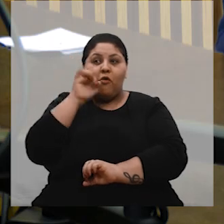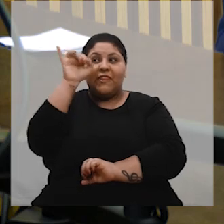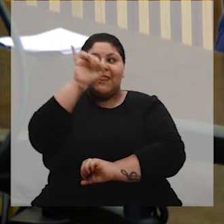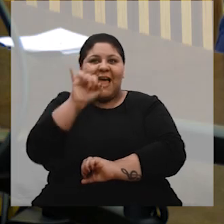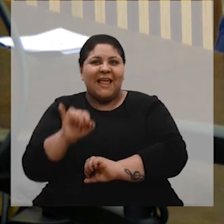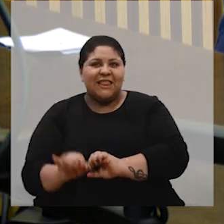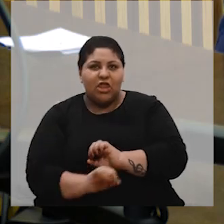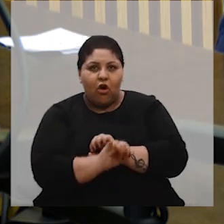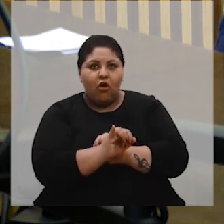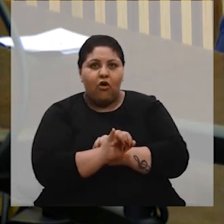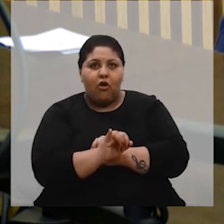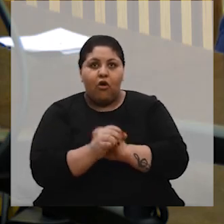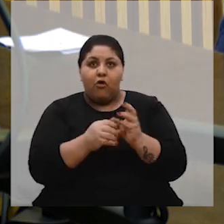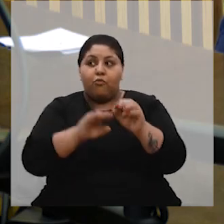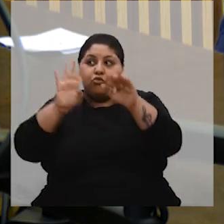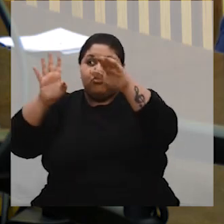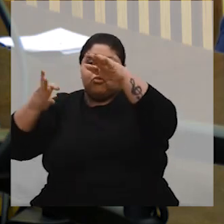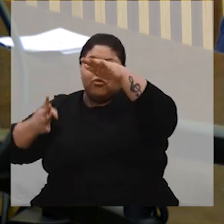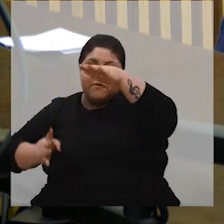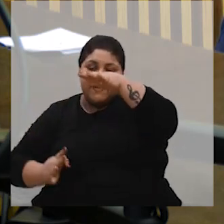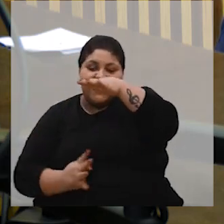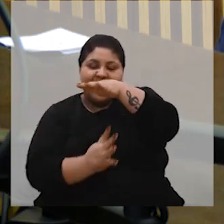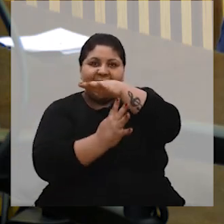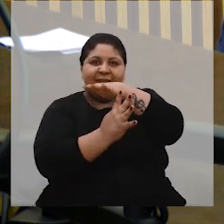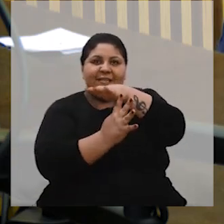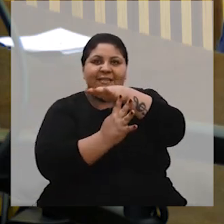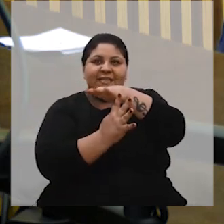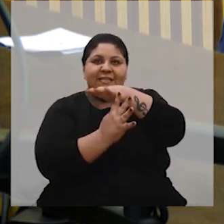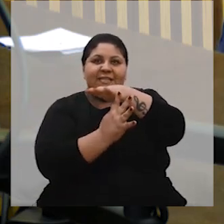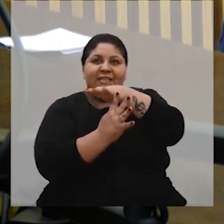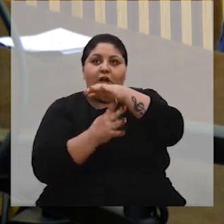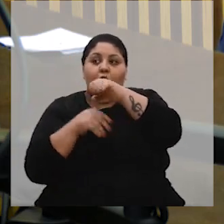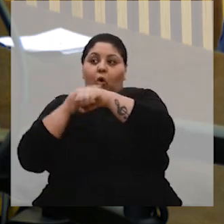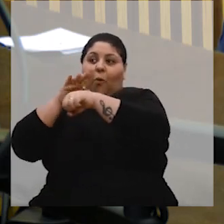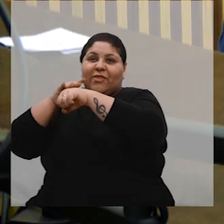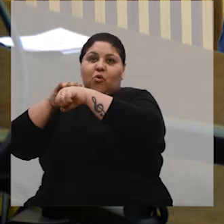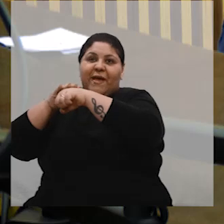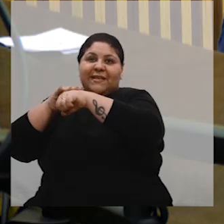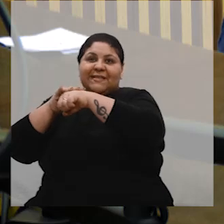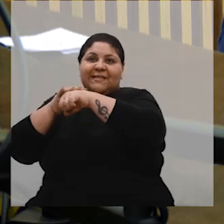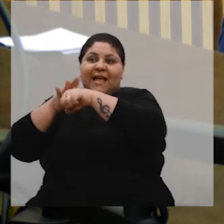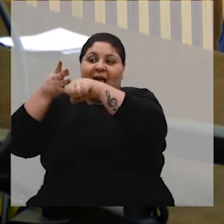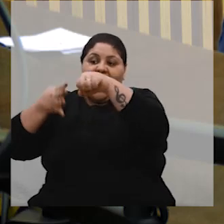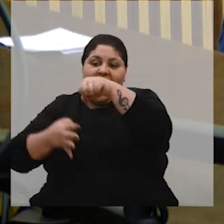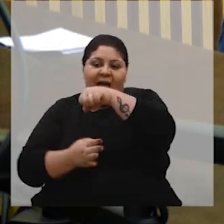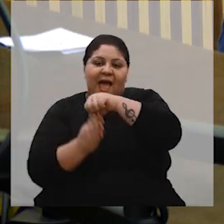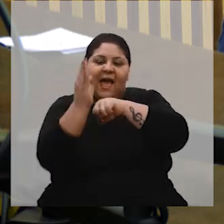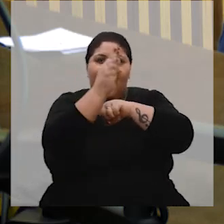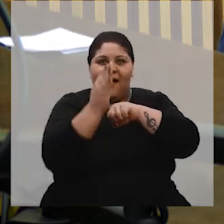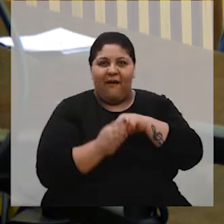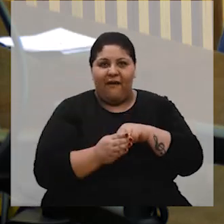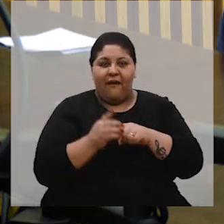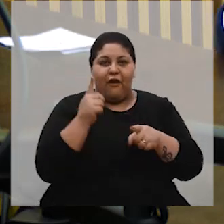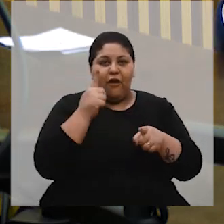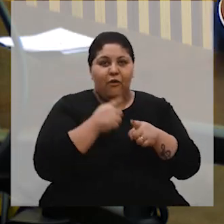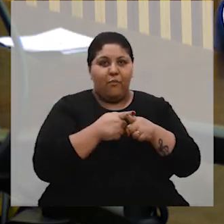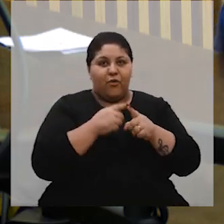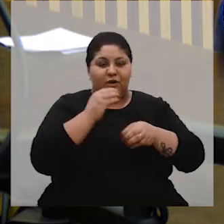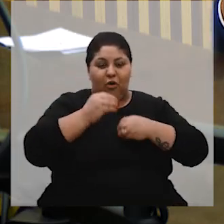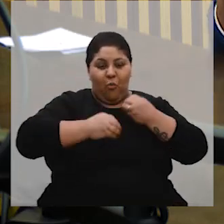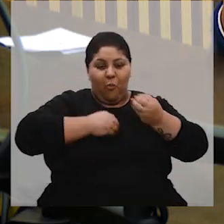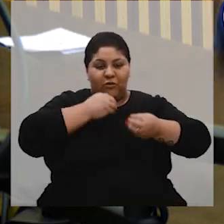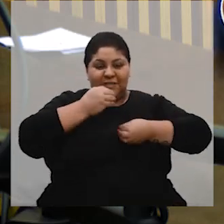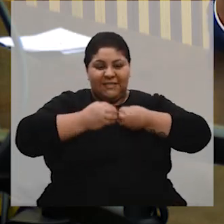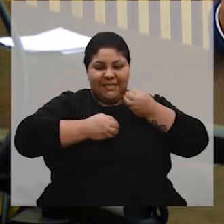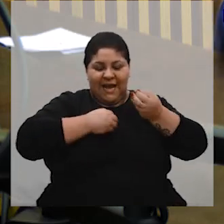Itália. E muito imigrante italiano veio com a doença para o Brasil. E por ser assintomática,